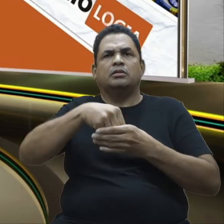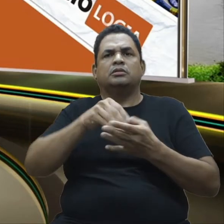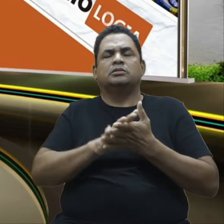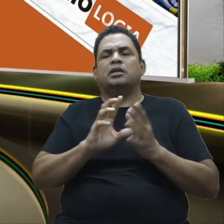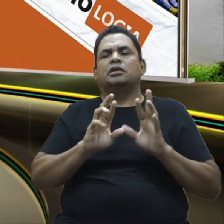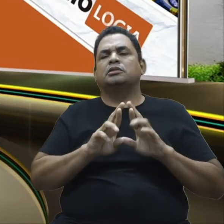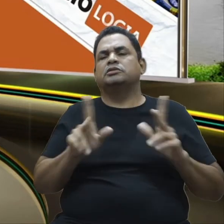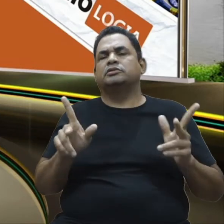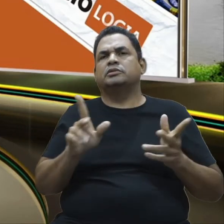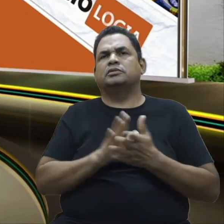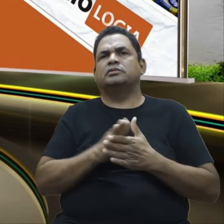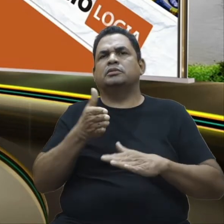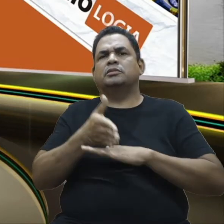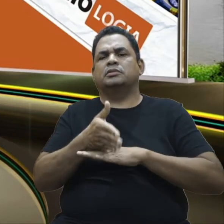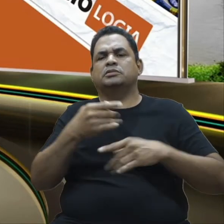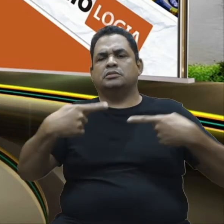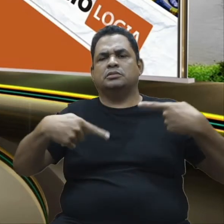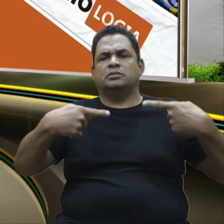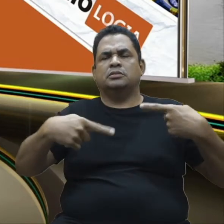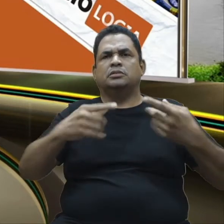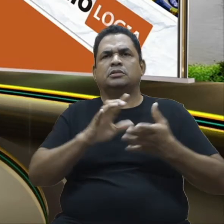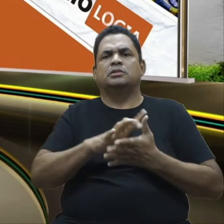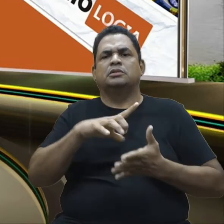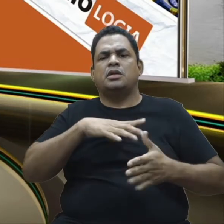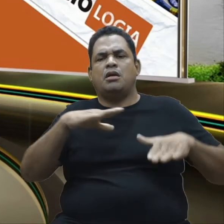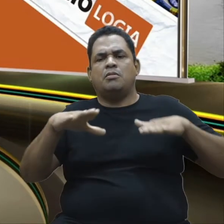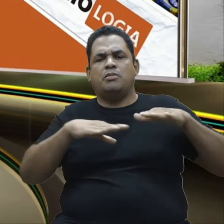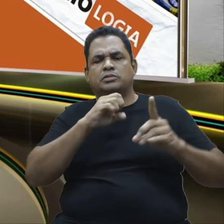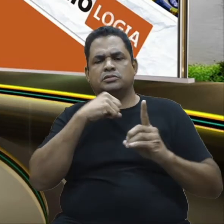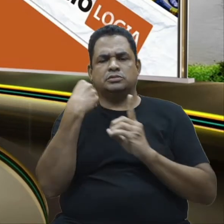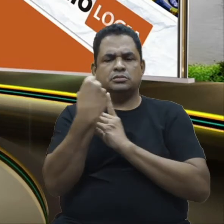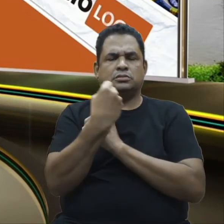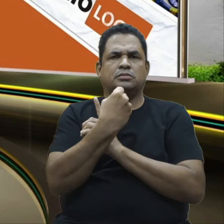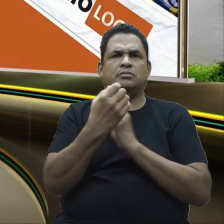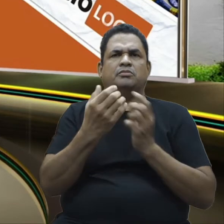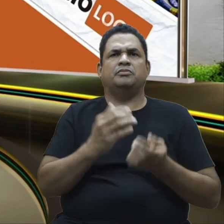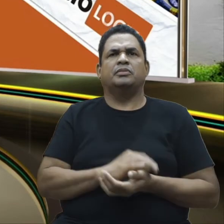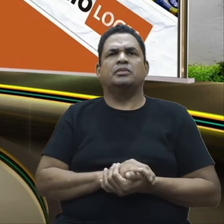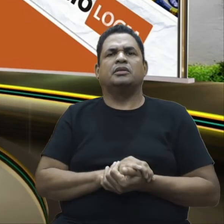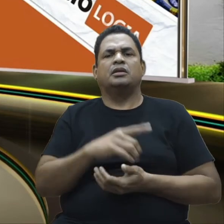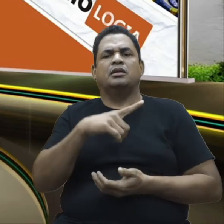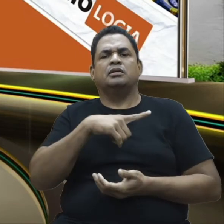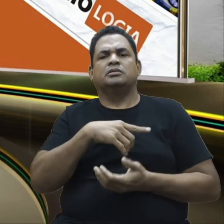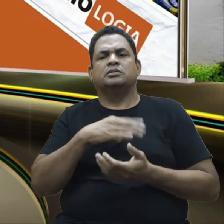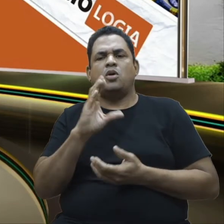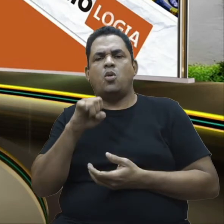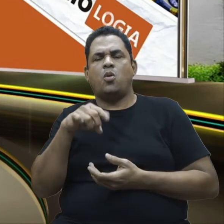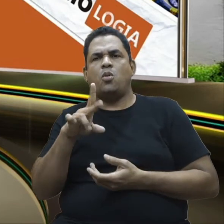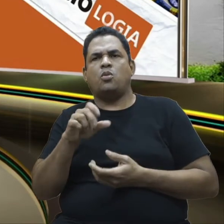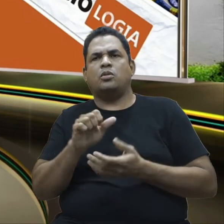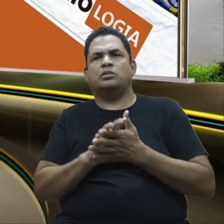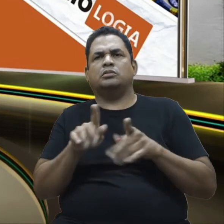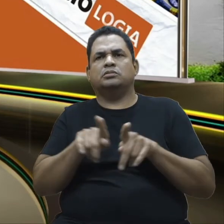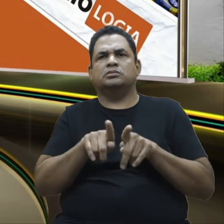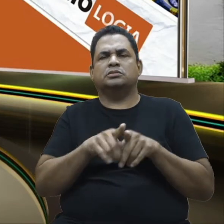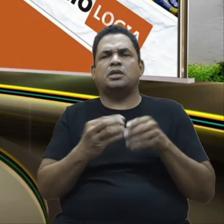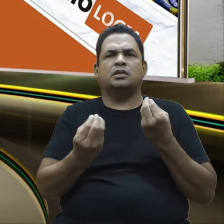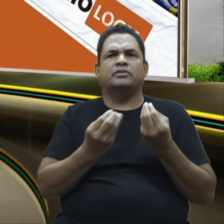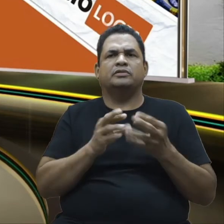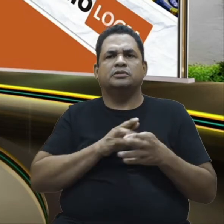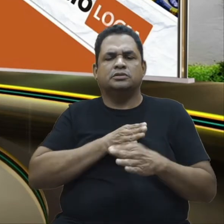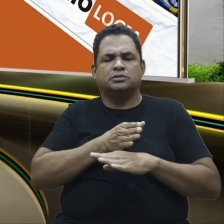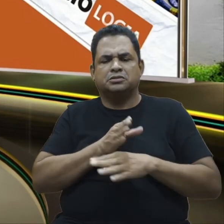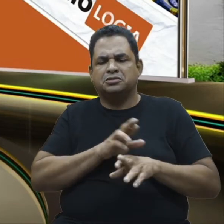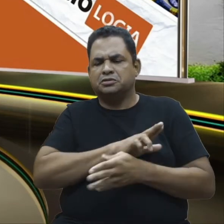de participação política. Existem os movimentos sociais, né? Existem as ONGs, a gente tem várias maneiras aí de nos